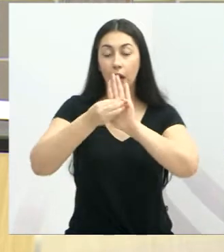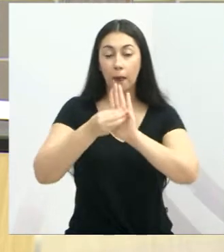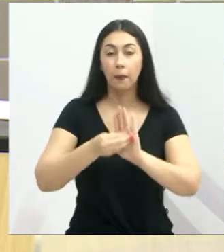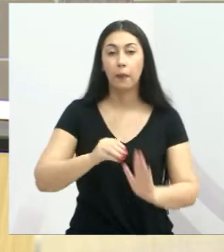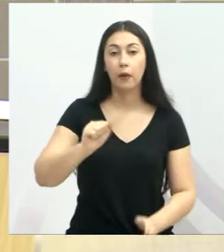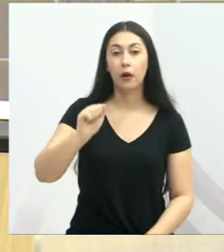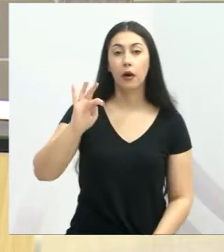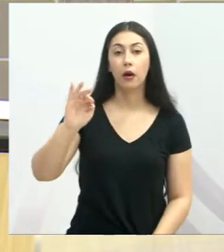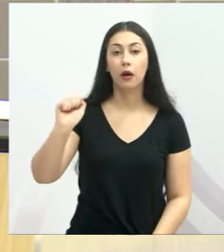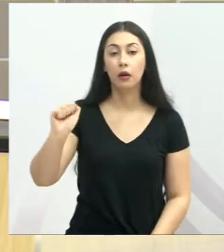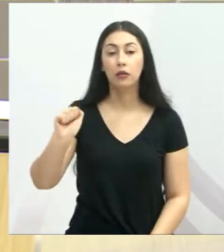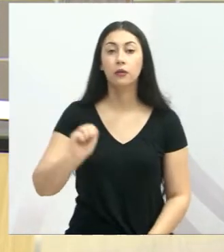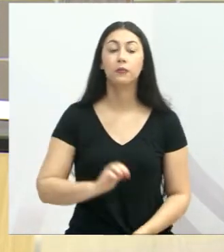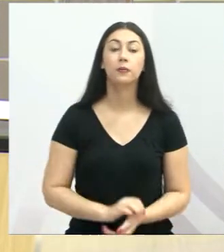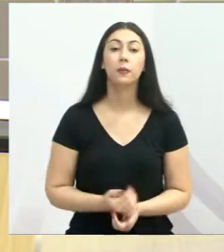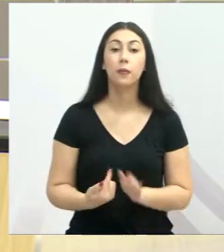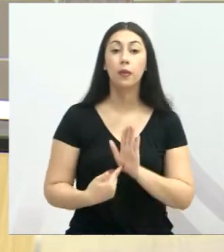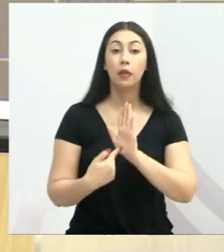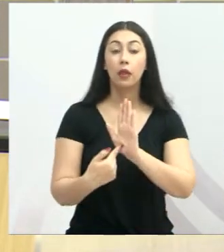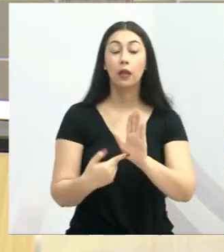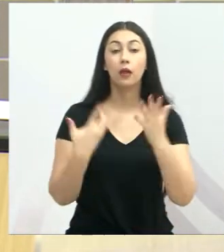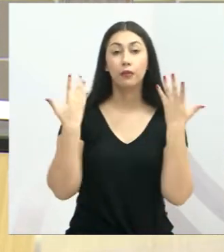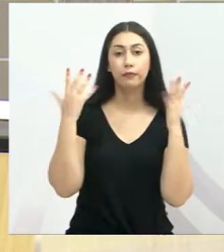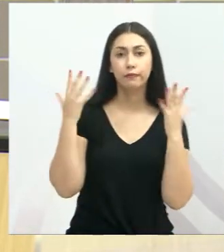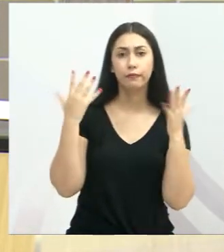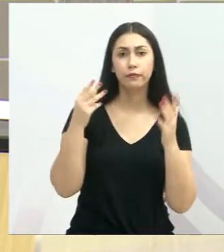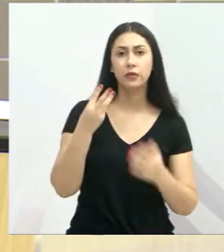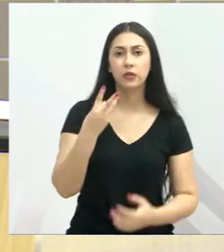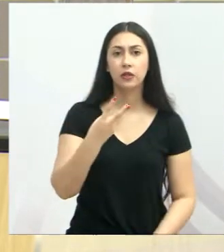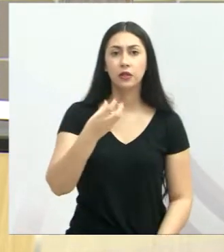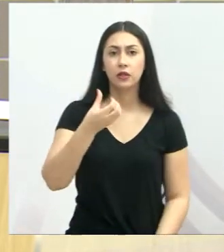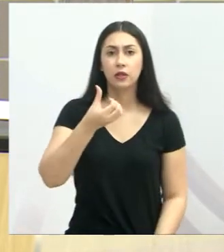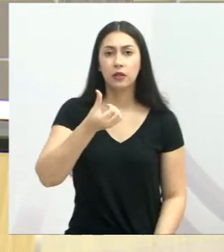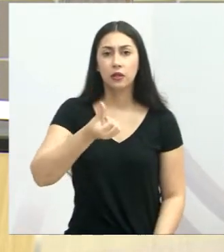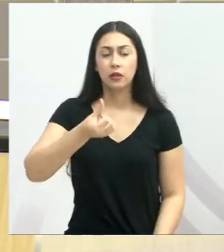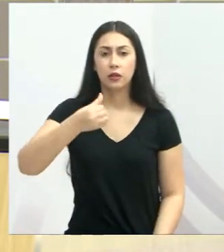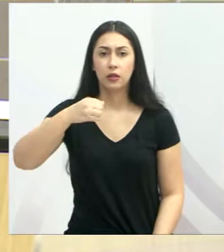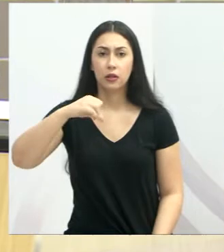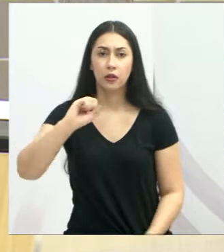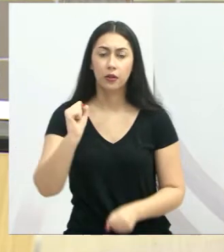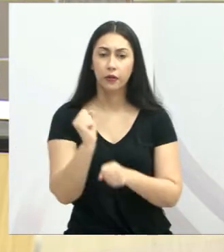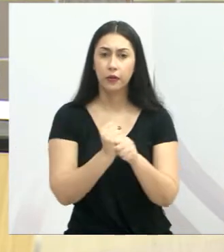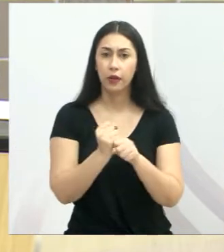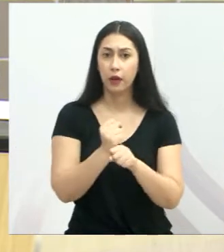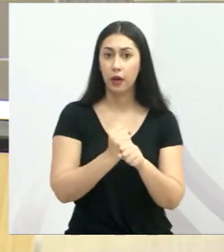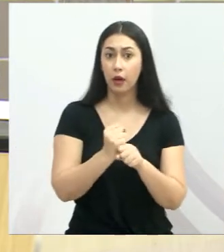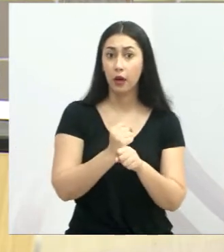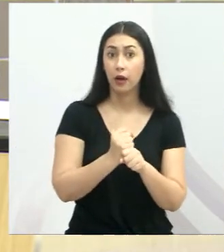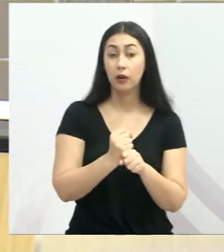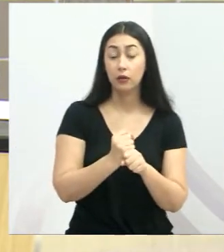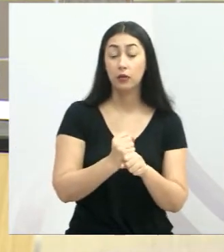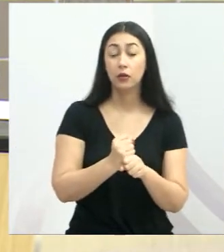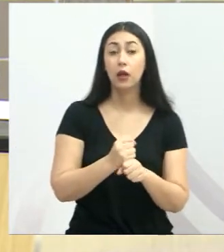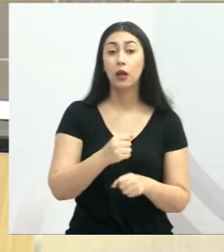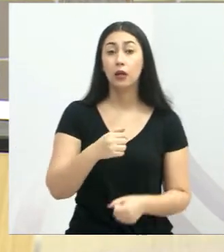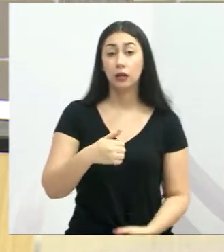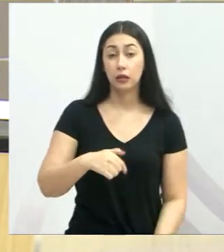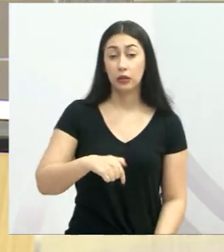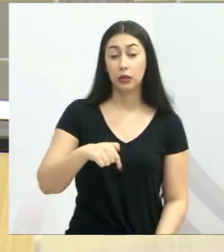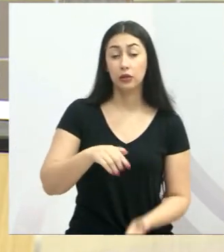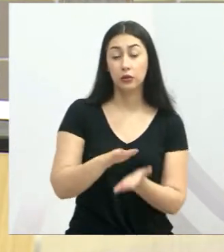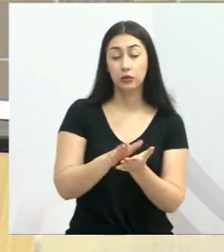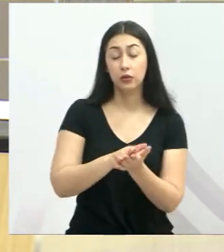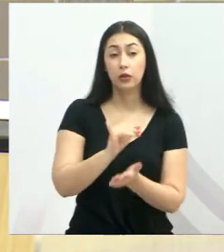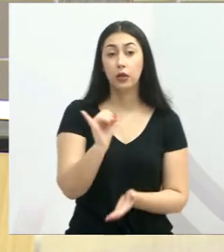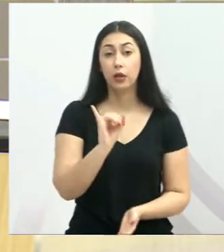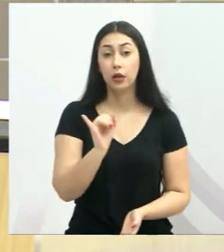dessa sessão o registro de moção comemorativa dos 369 anos da cidade de Jacareí, completado no dia 3 de